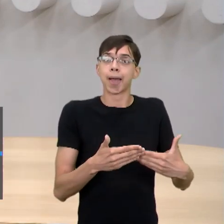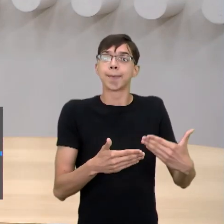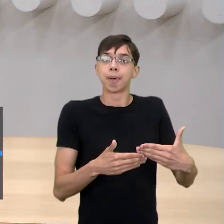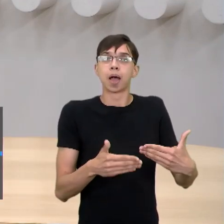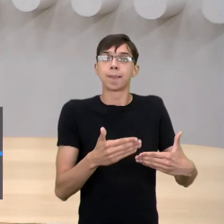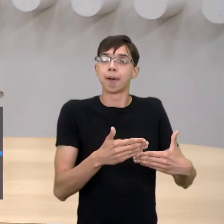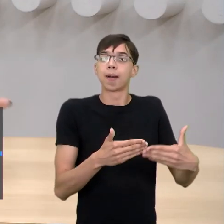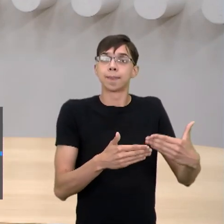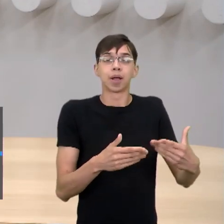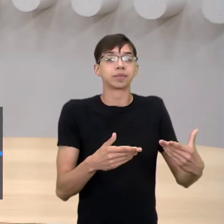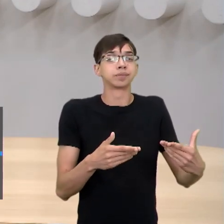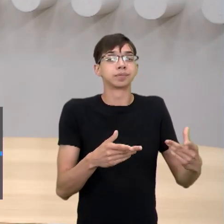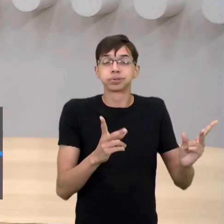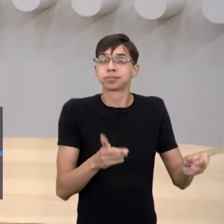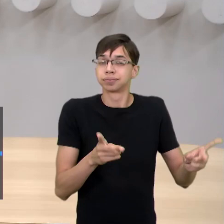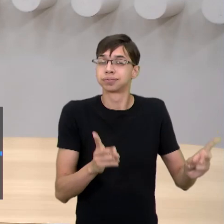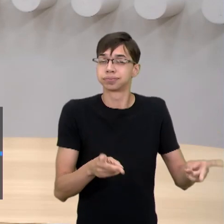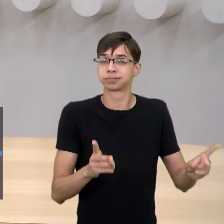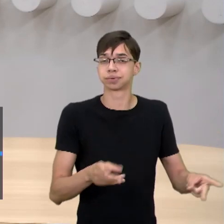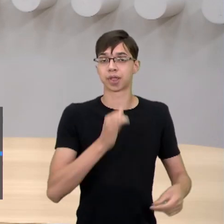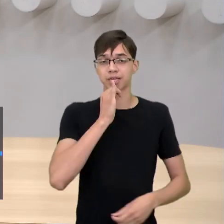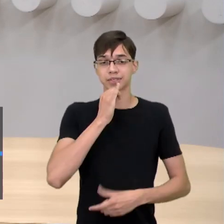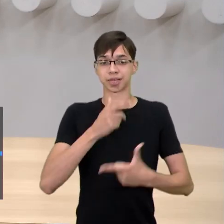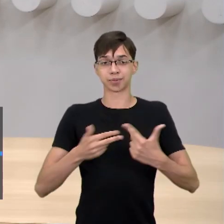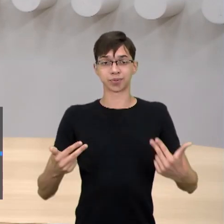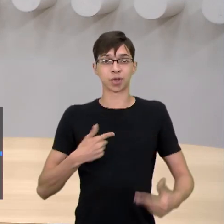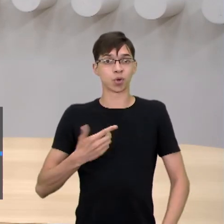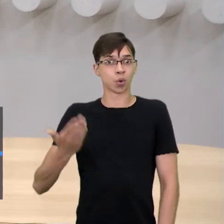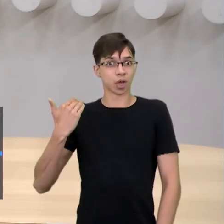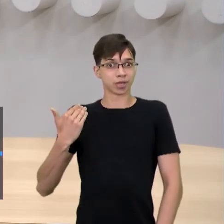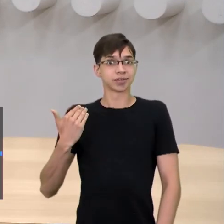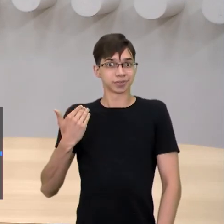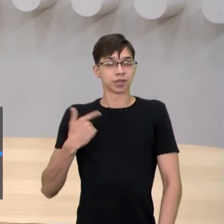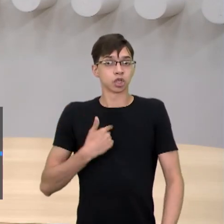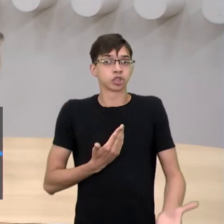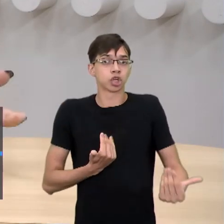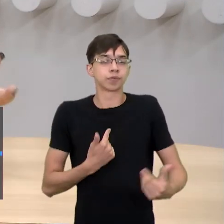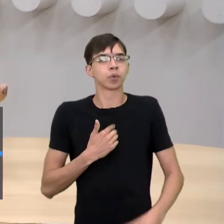quando eu era mais nova e que hoje eu não gosto mais. Existem coisas que na semana